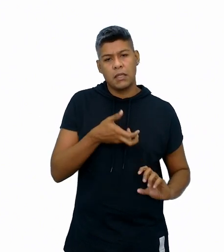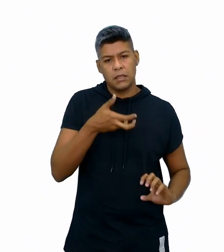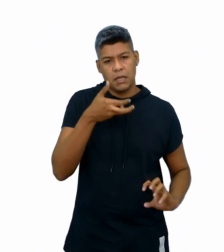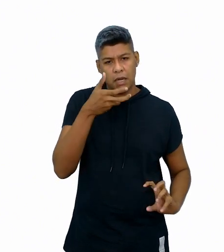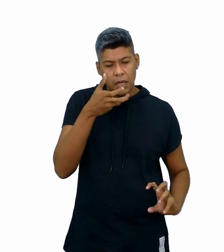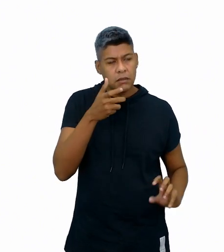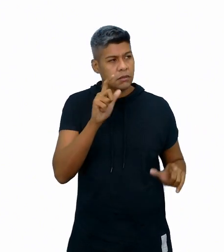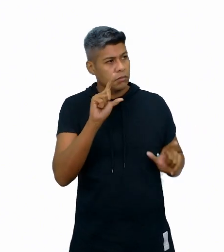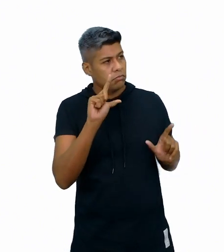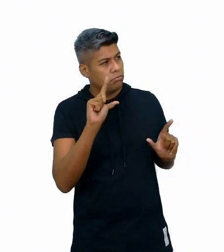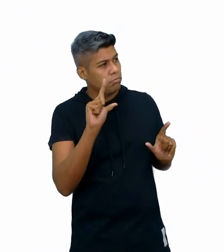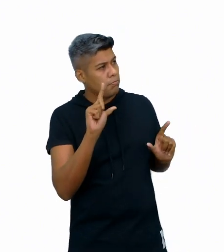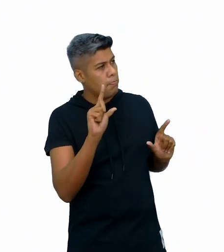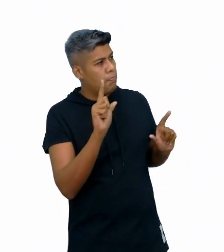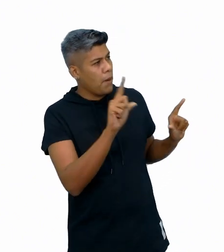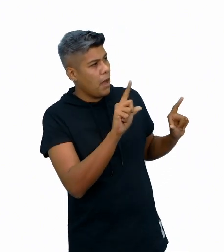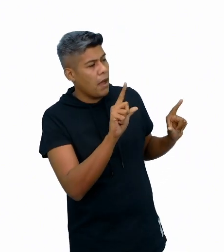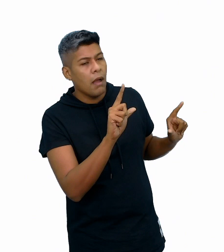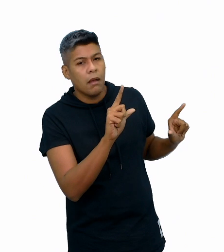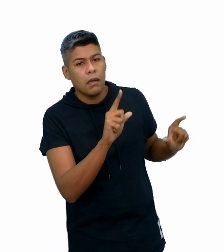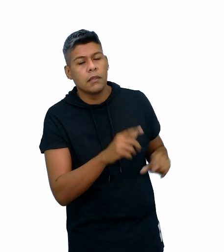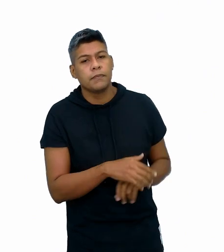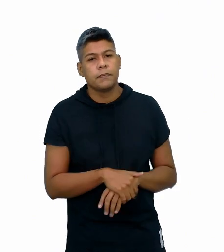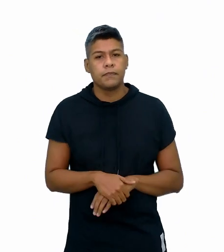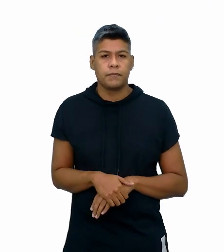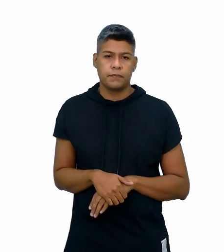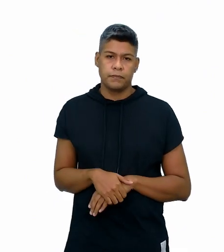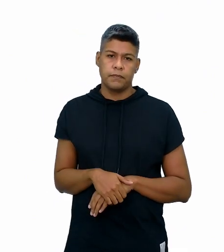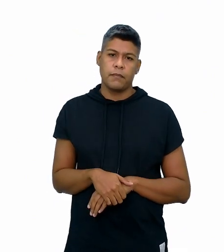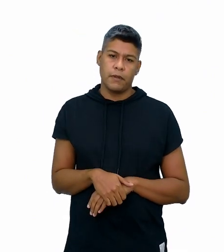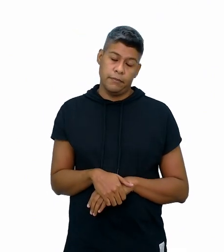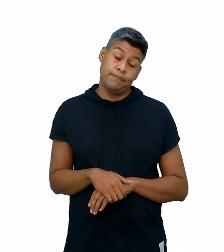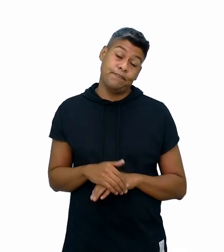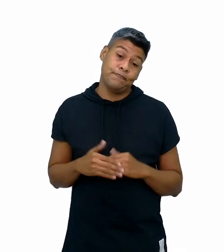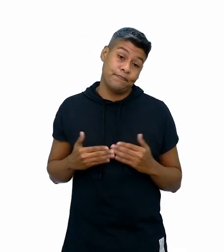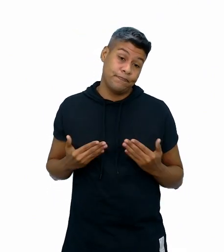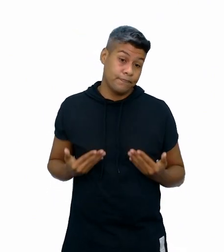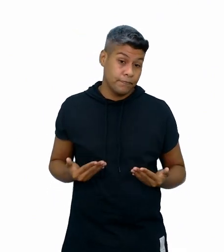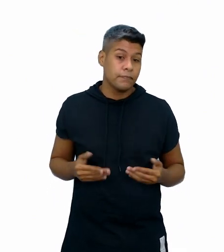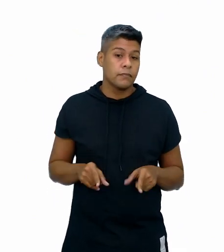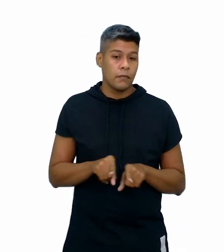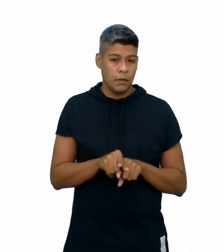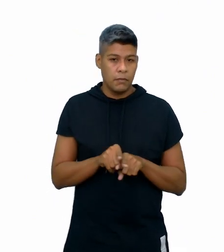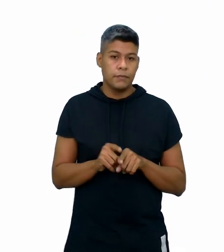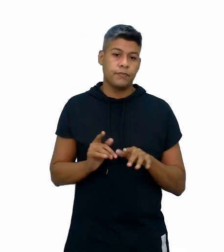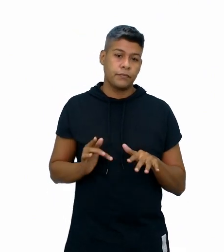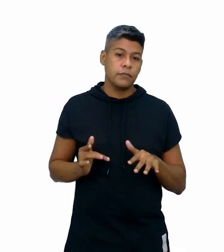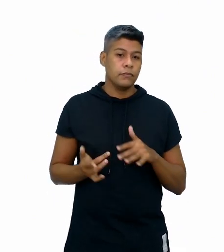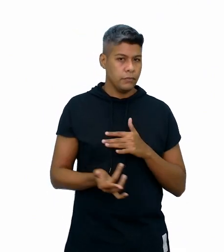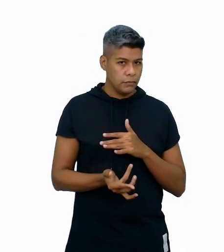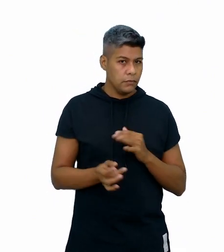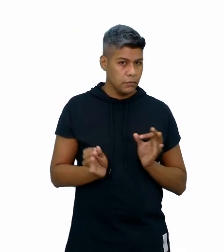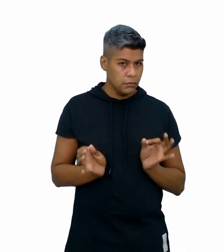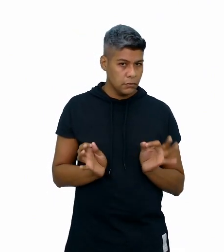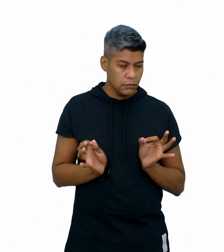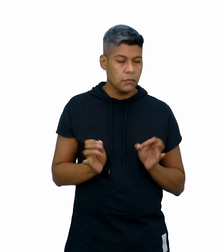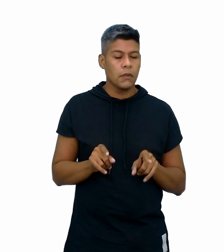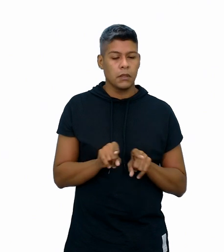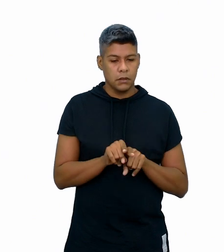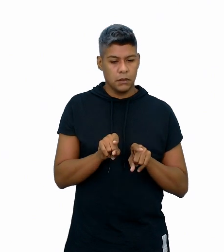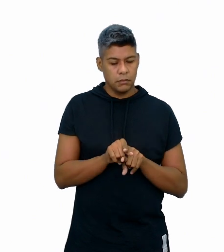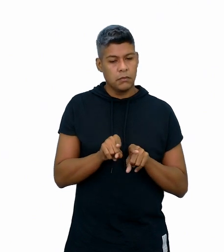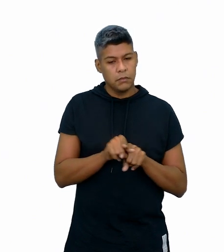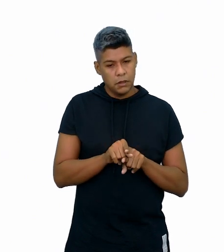ficar fixo num lugar público, mas também pode circular nas redes sociais, não pode? Isso também